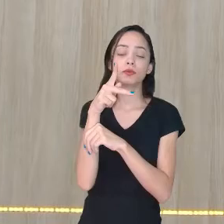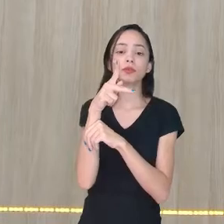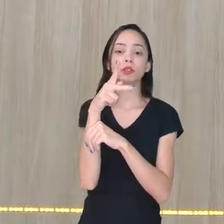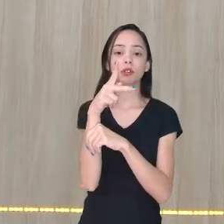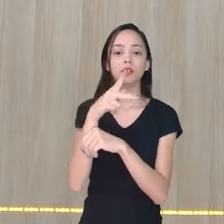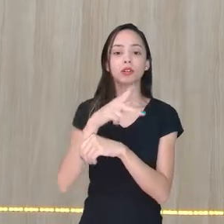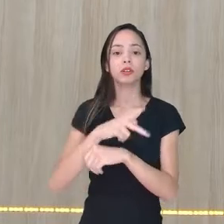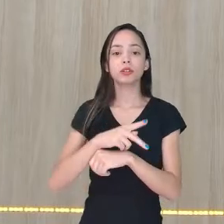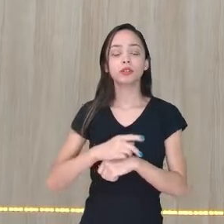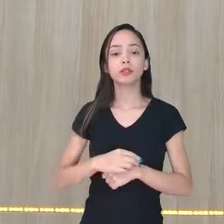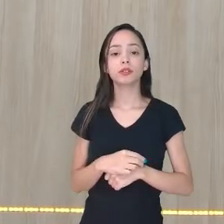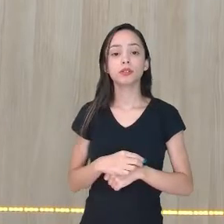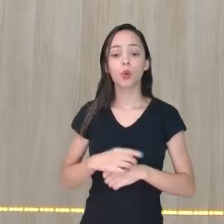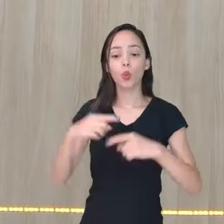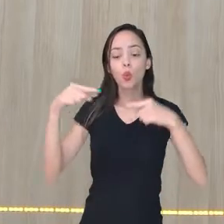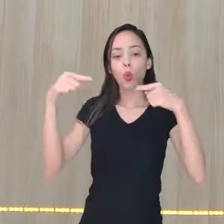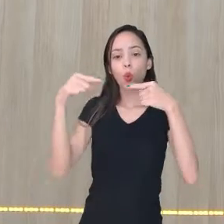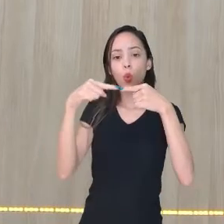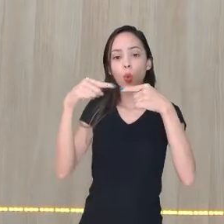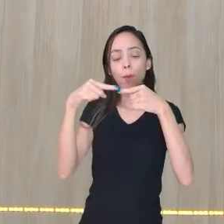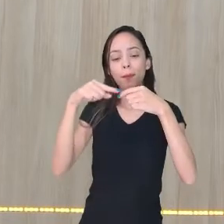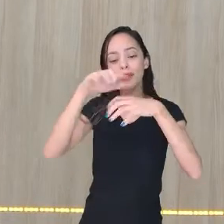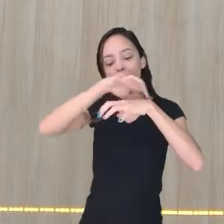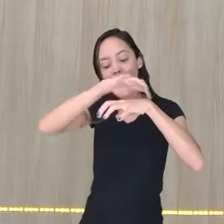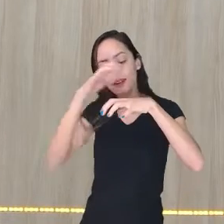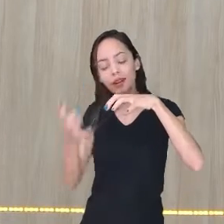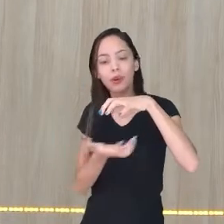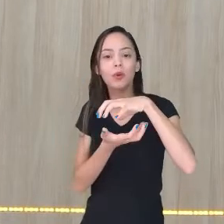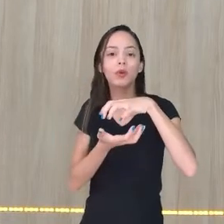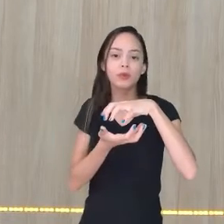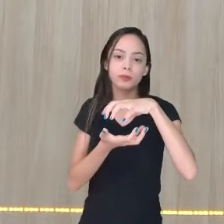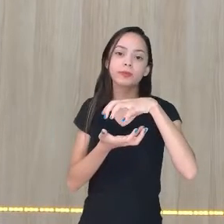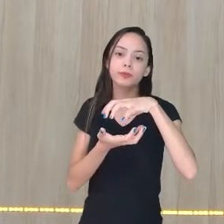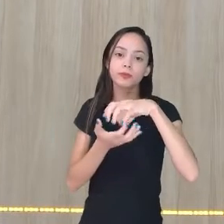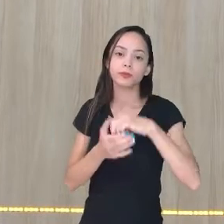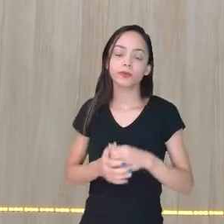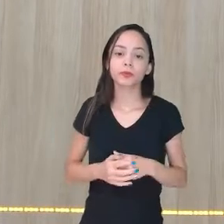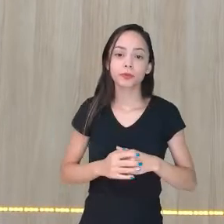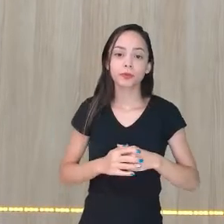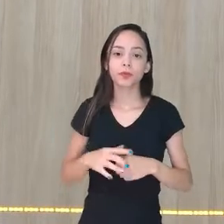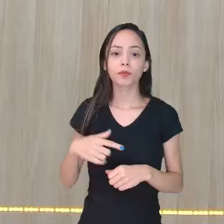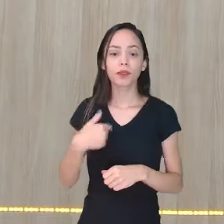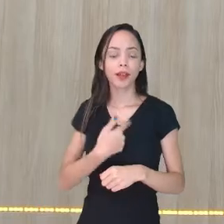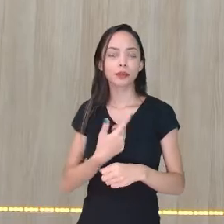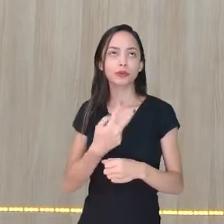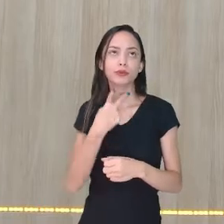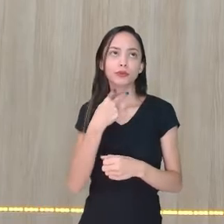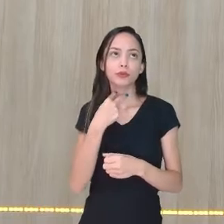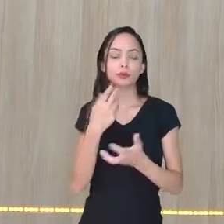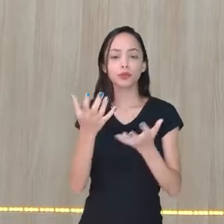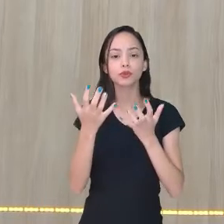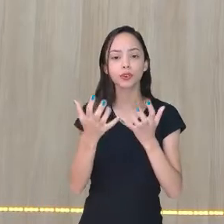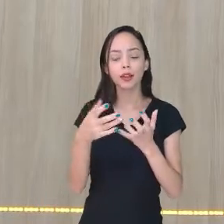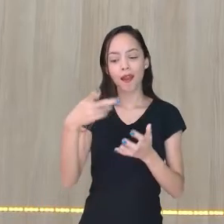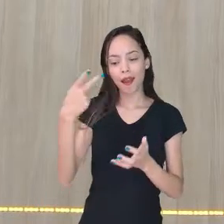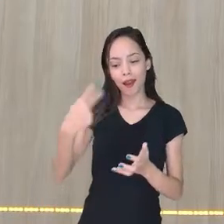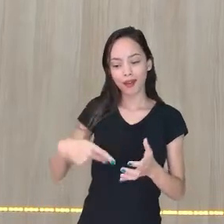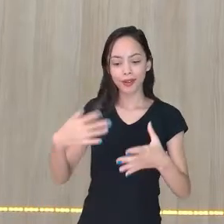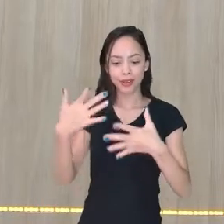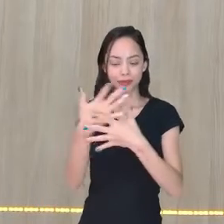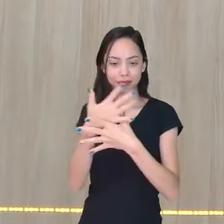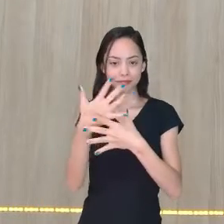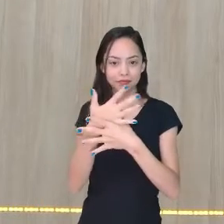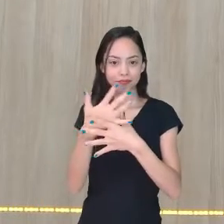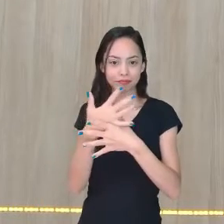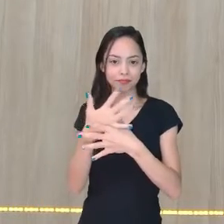condiz com o ecossistema a qual ela pertence. A gente não pode querer que aqui, numa capital